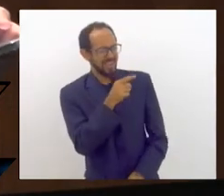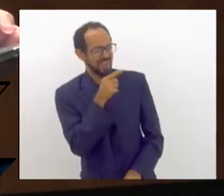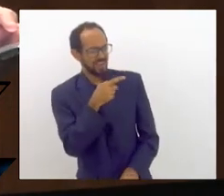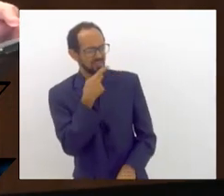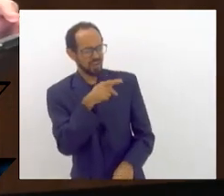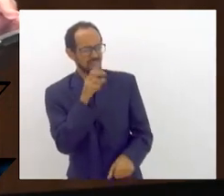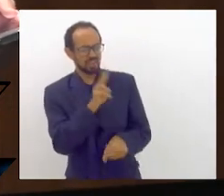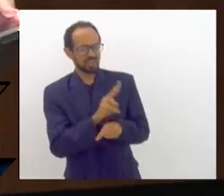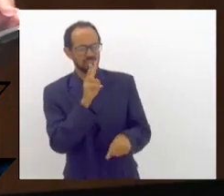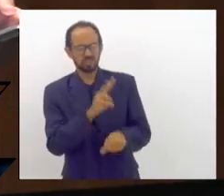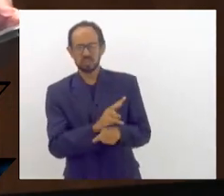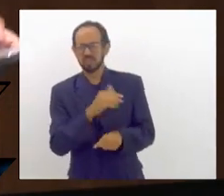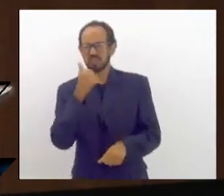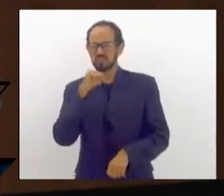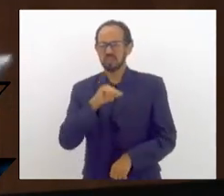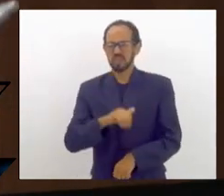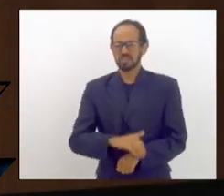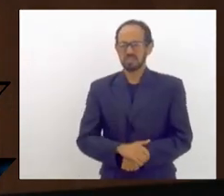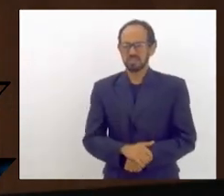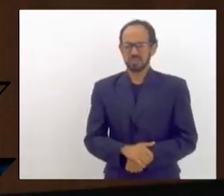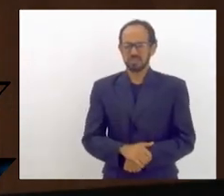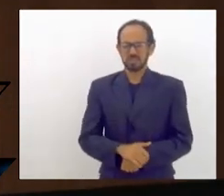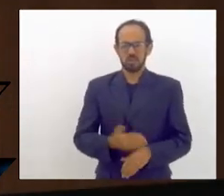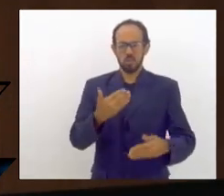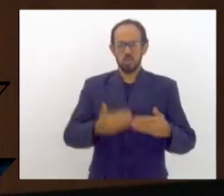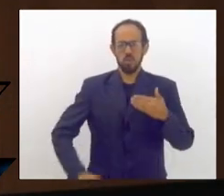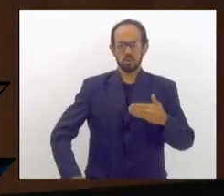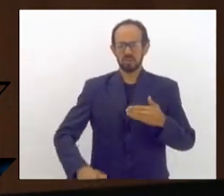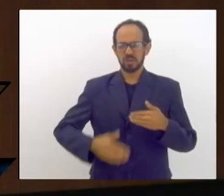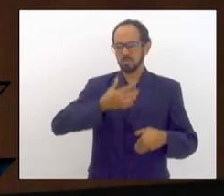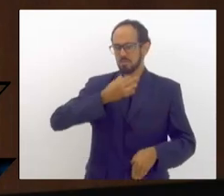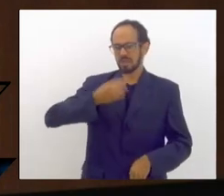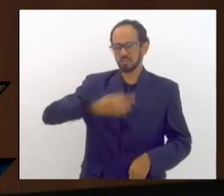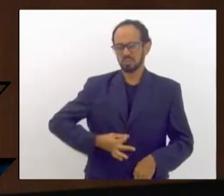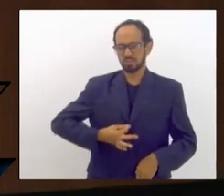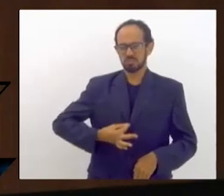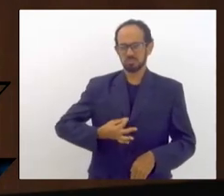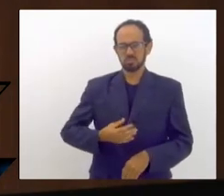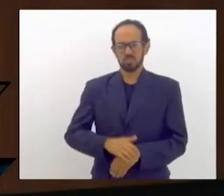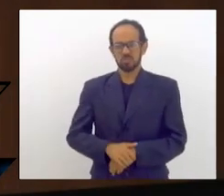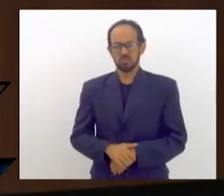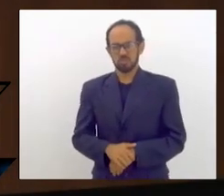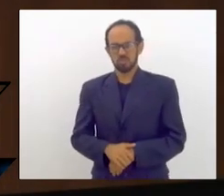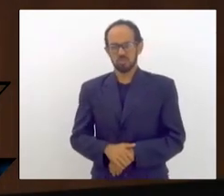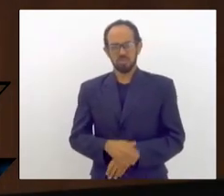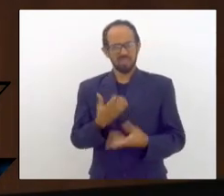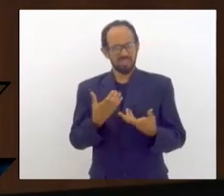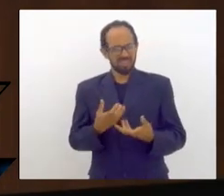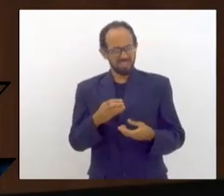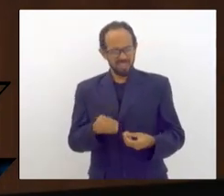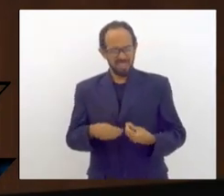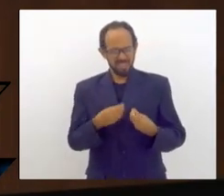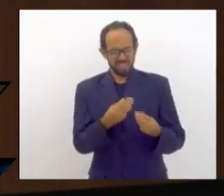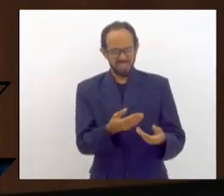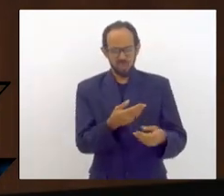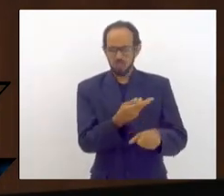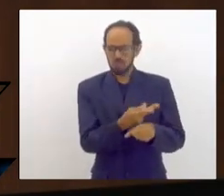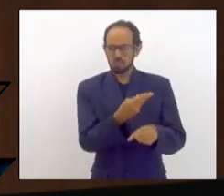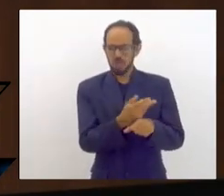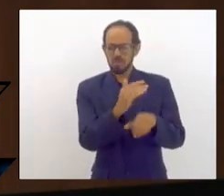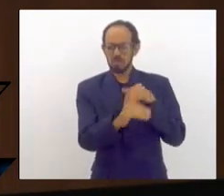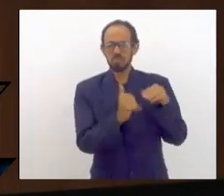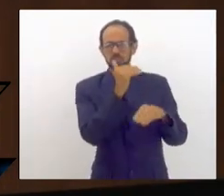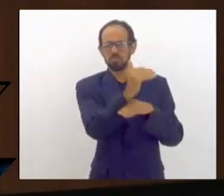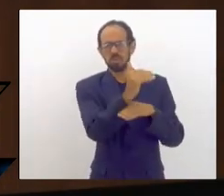mulheres contra o machismo, tentando dar a maior honraria do Estado, homenagear com a maior